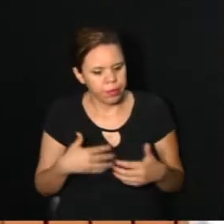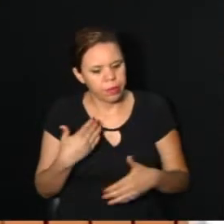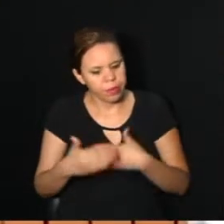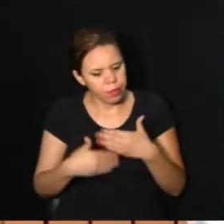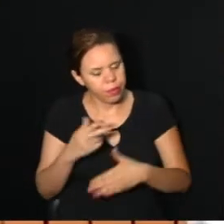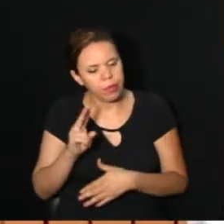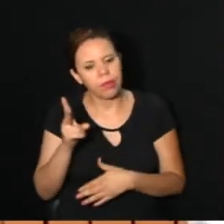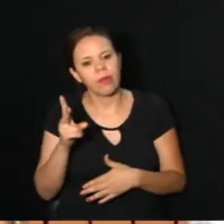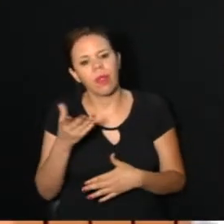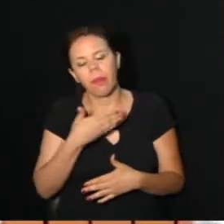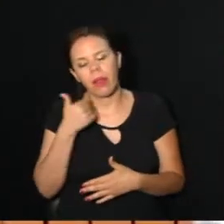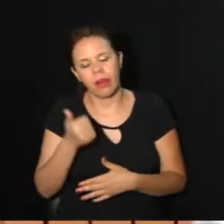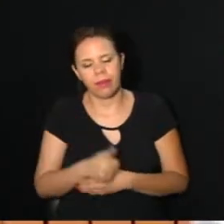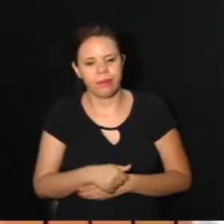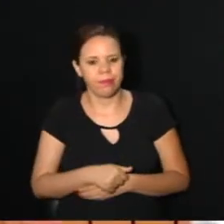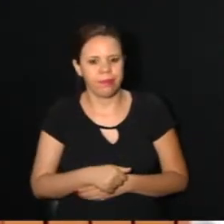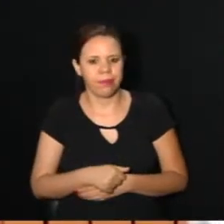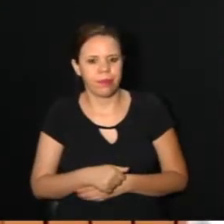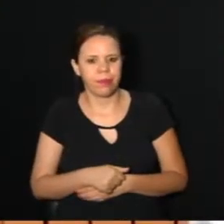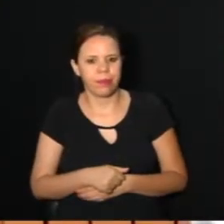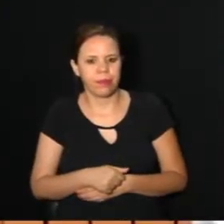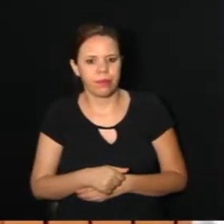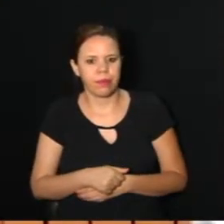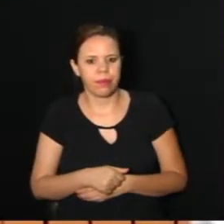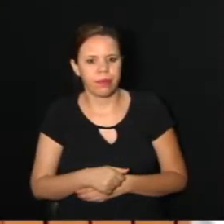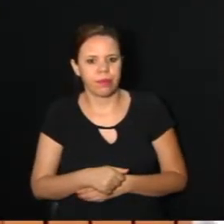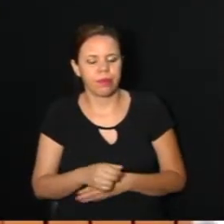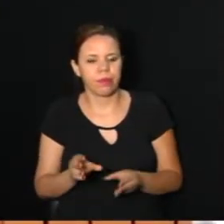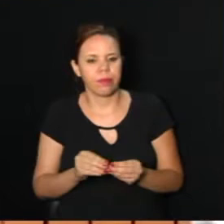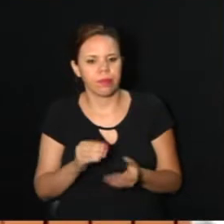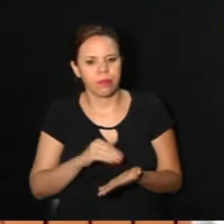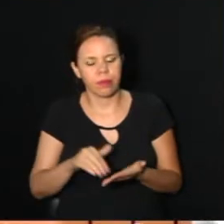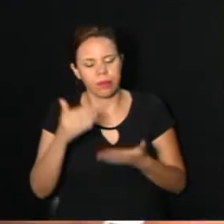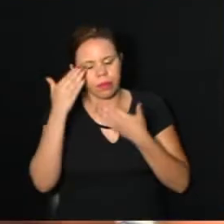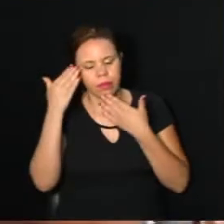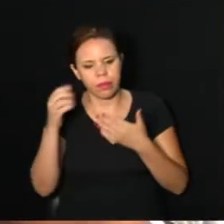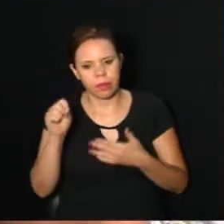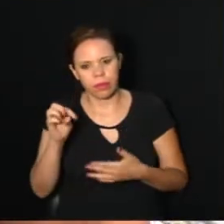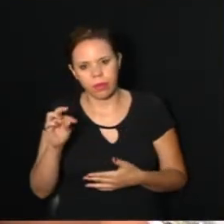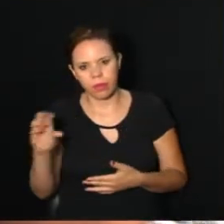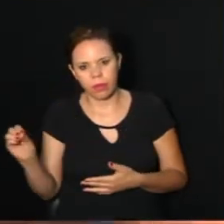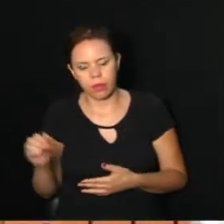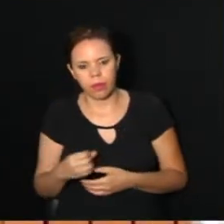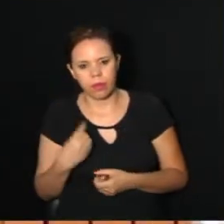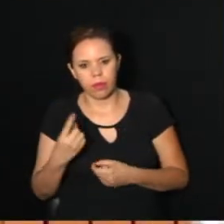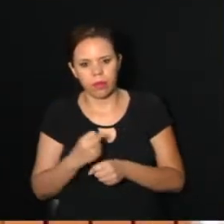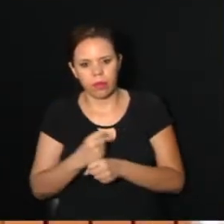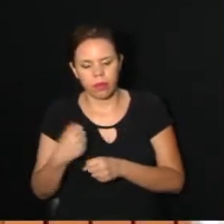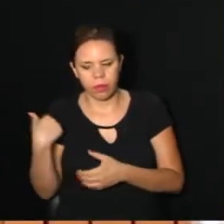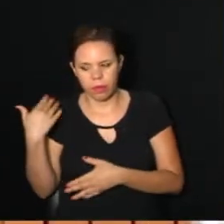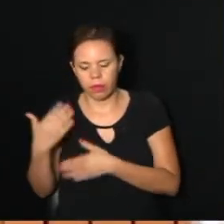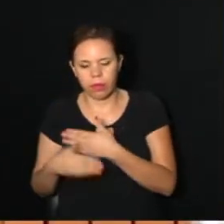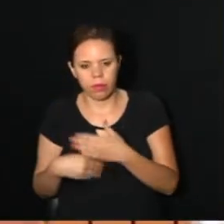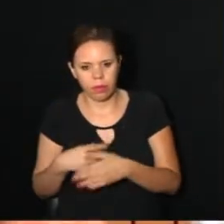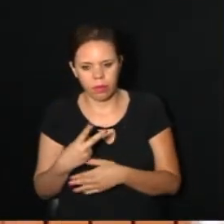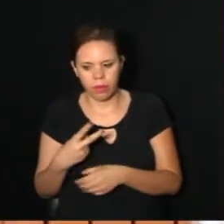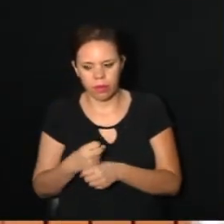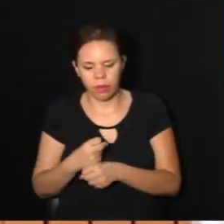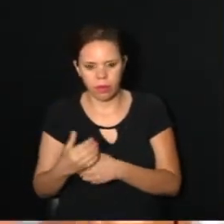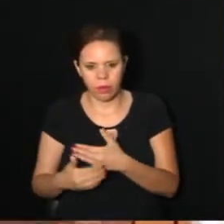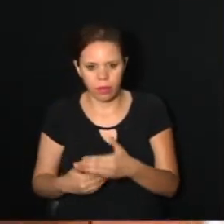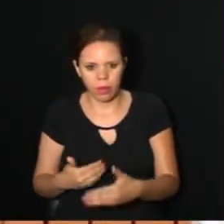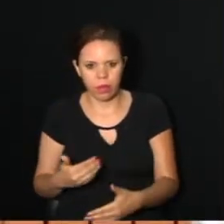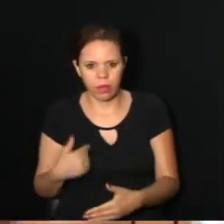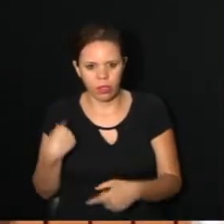cada vez mais melhorar. E, por derradeiro, agradecer ao secretário Santoro. Há alguns anos, de 2 anos para cá,